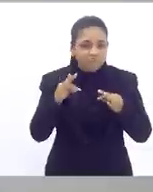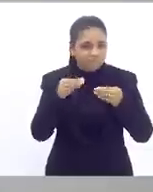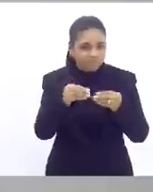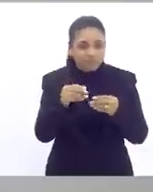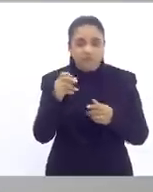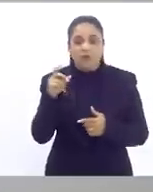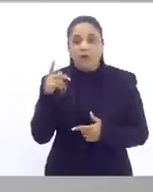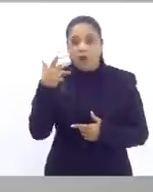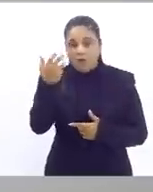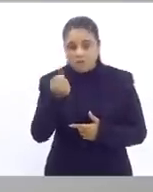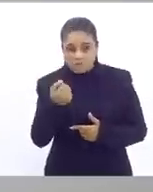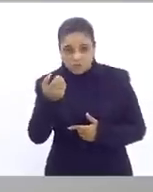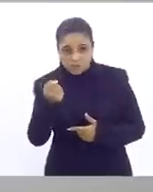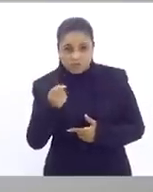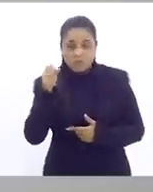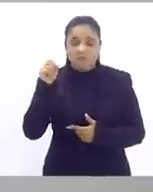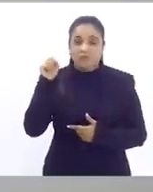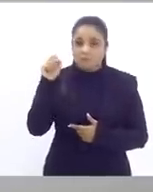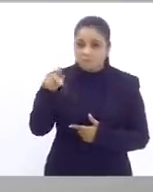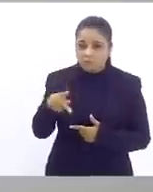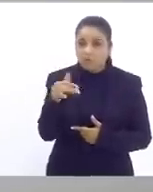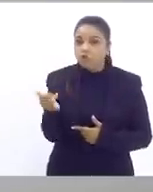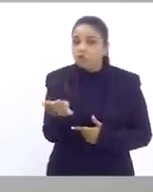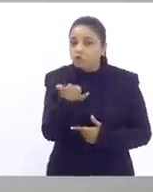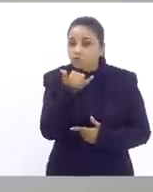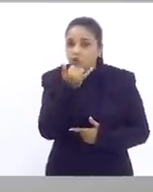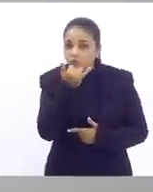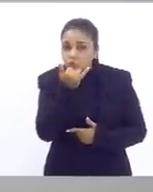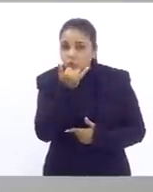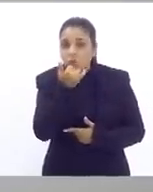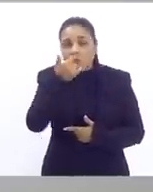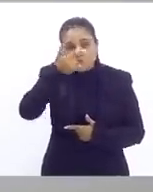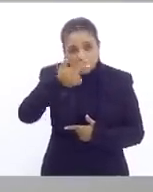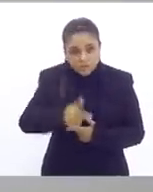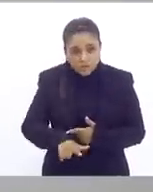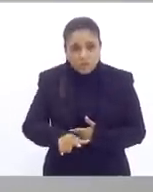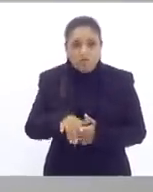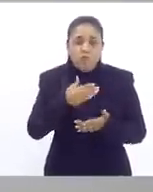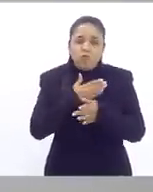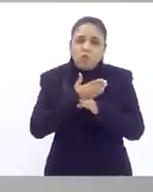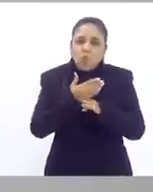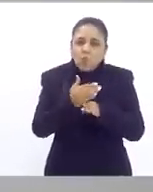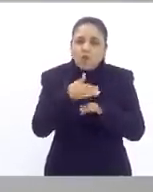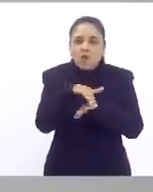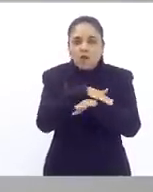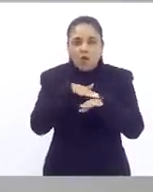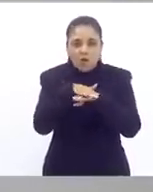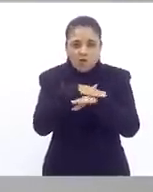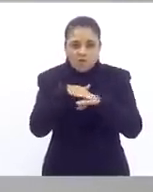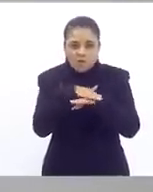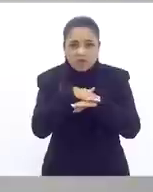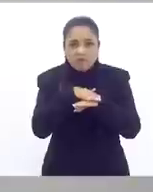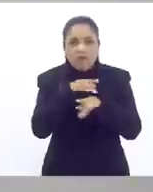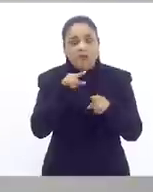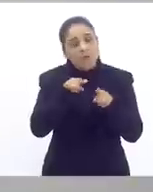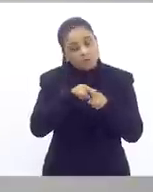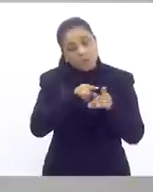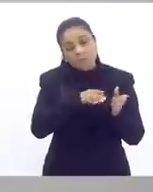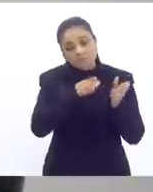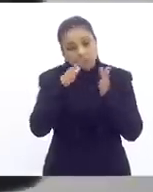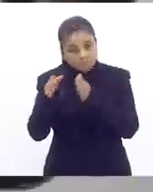peço desculpas mais uma vez porque como eu disse no começo da conversa eu estarei no lado de lá também